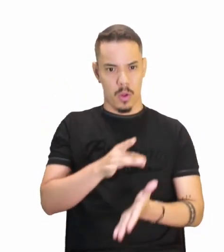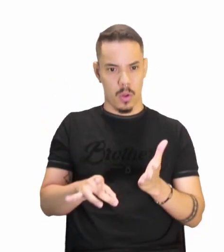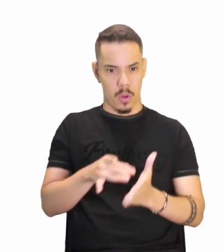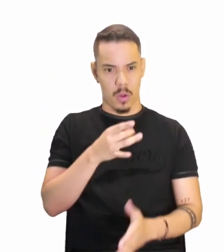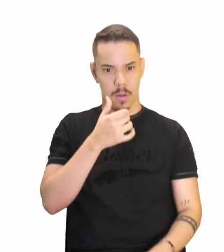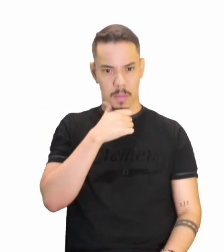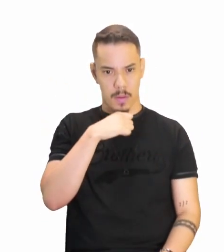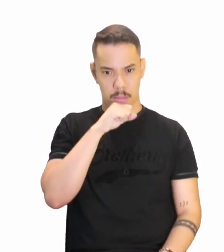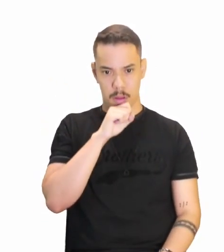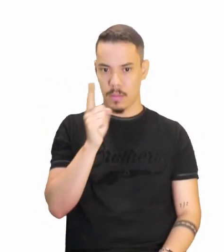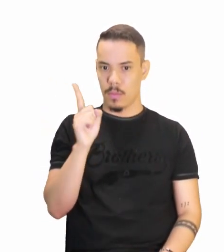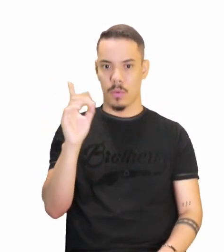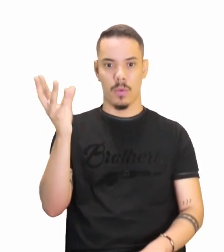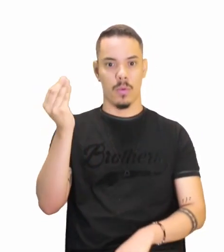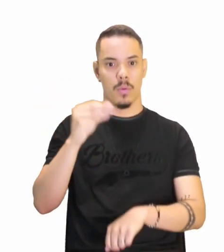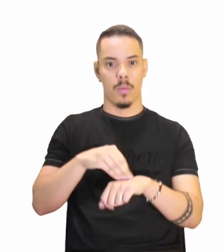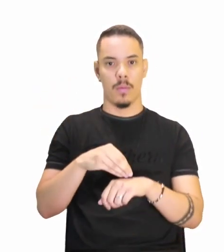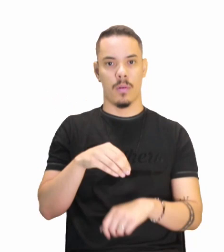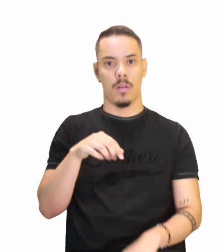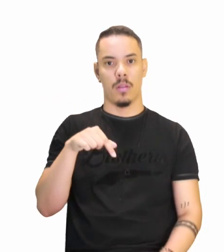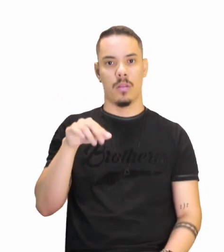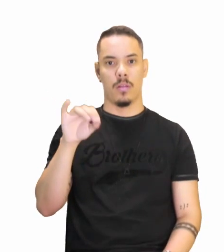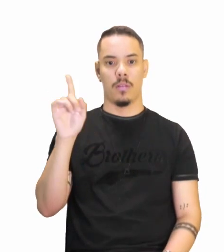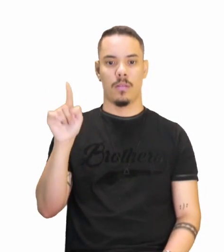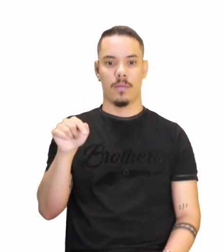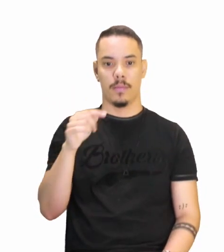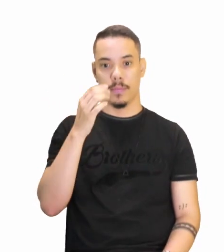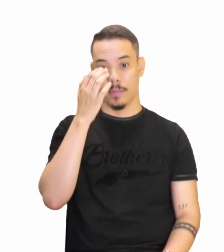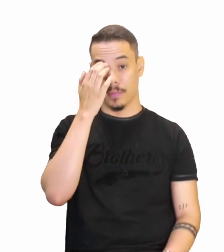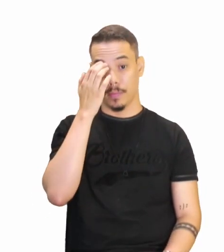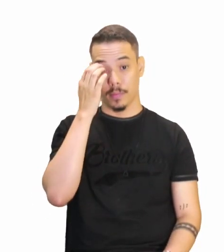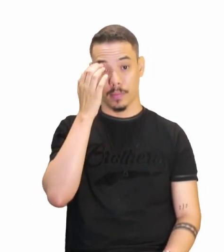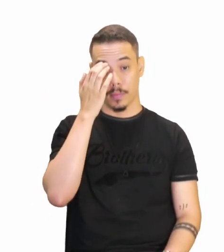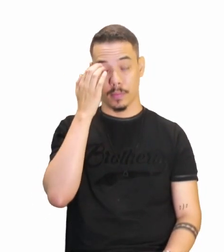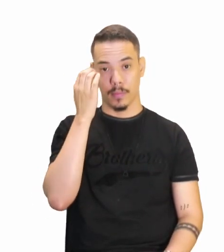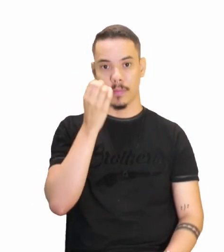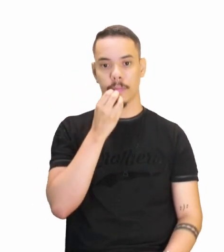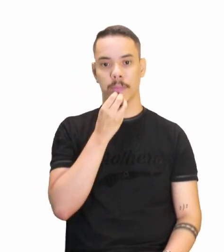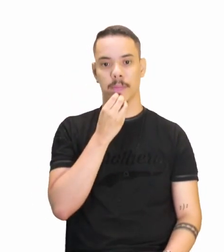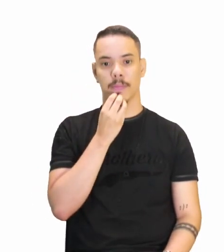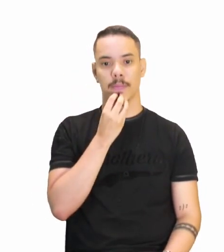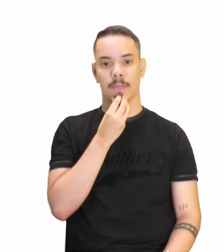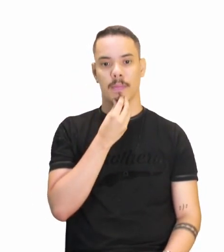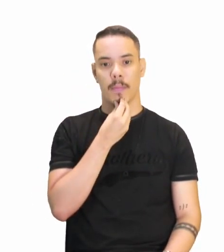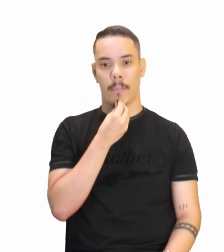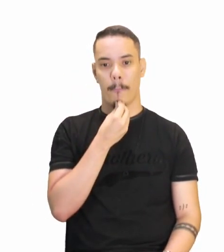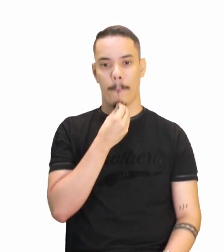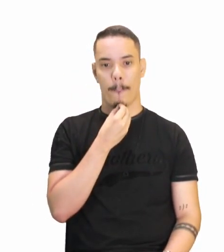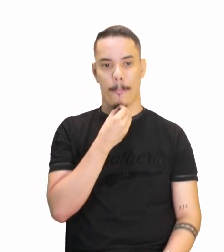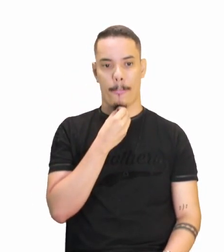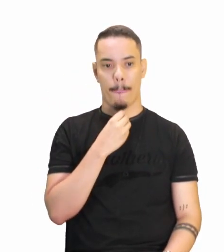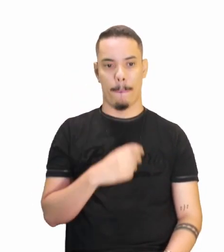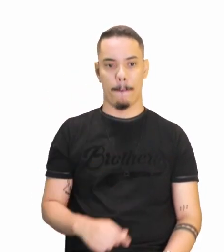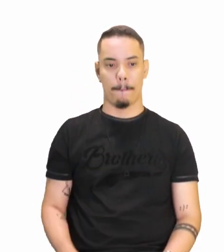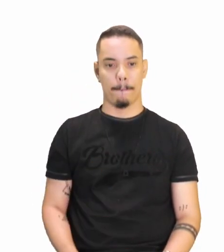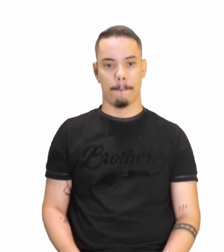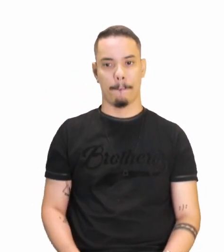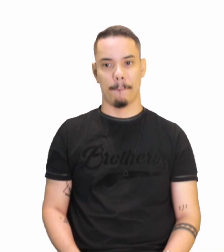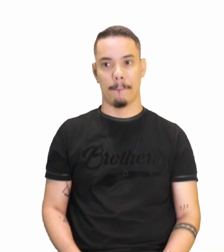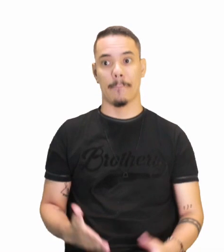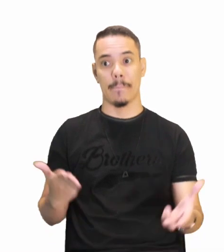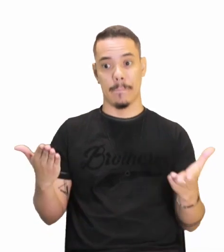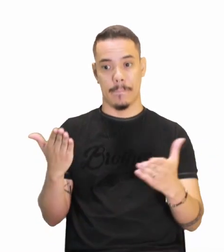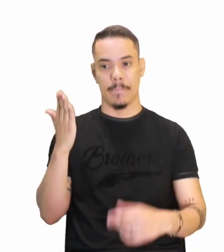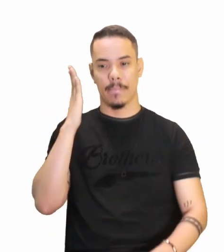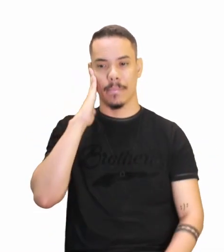minha mãe o culpado era um nó então aqui Graciliano Ramos infância comando